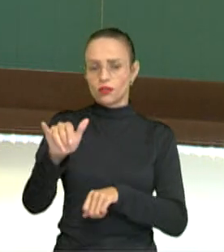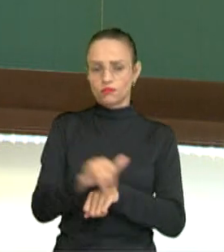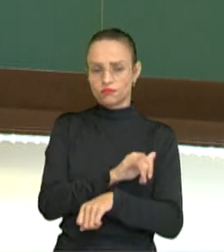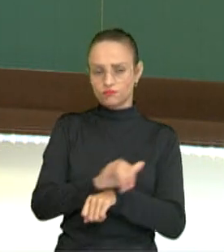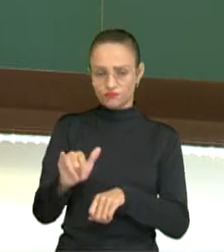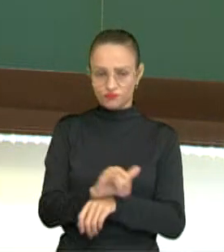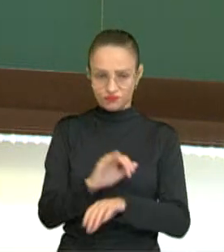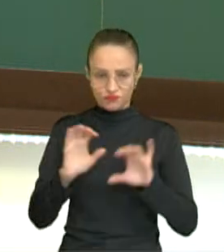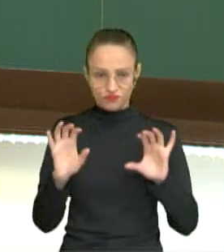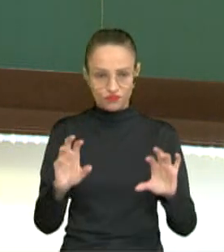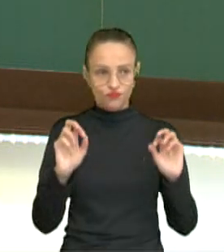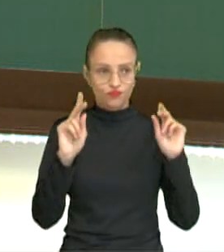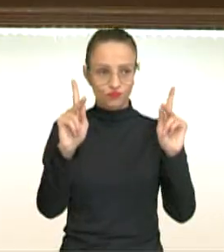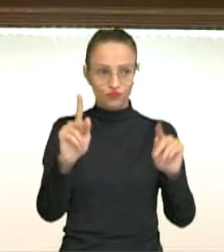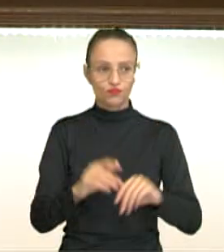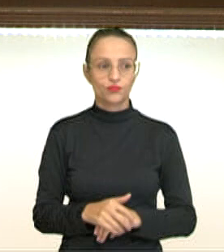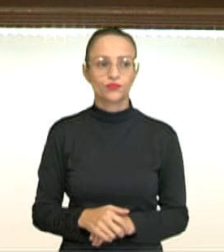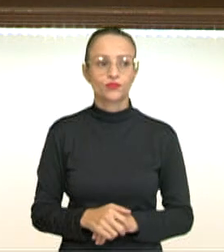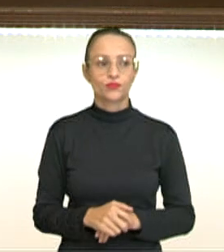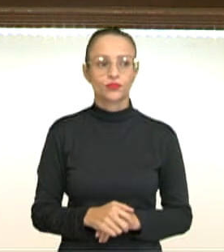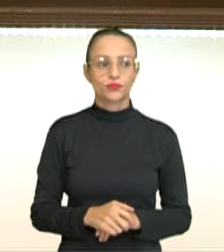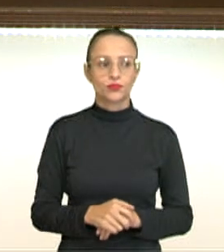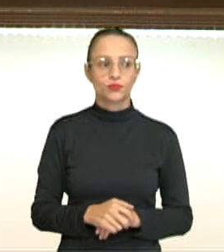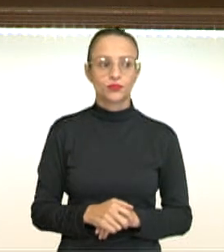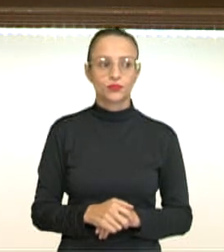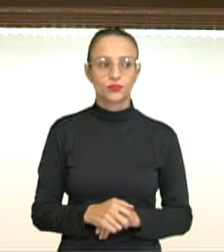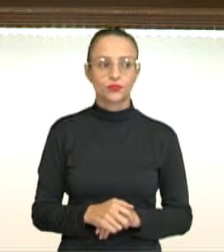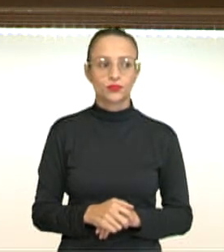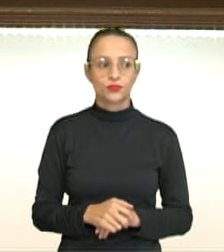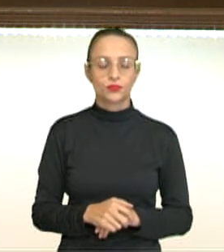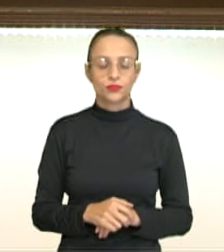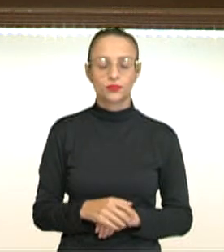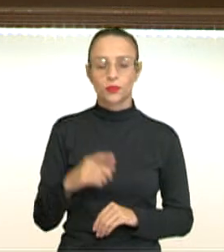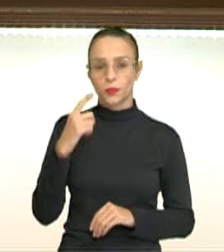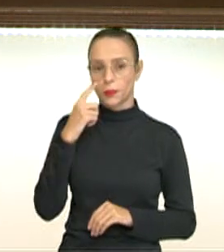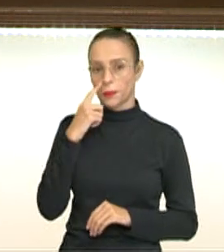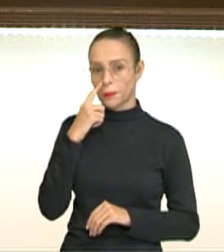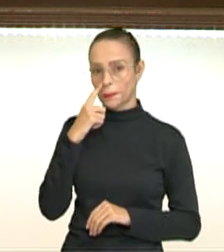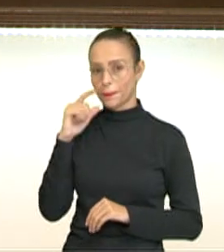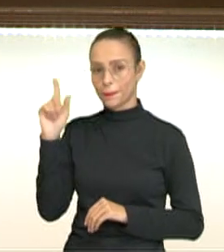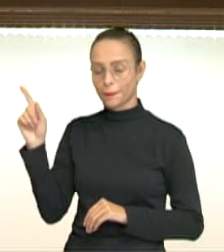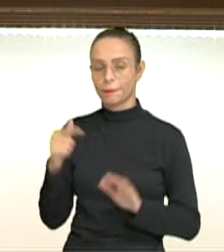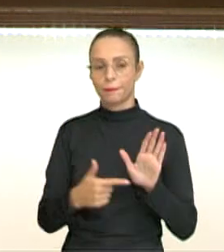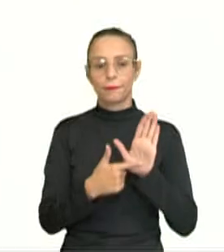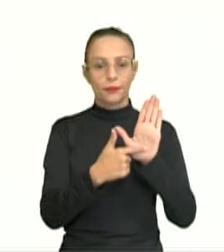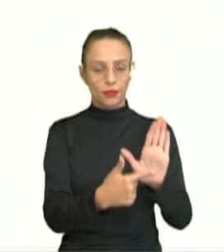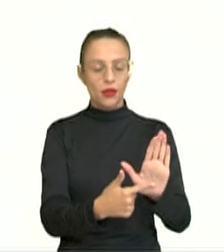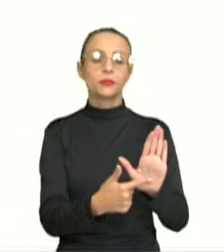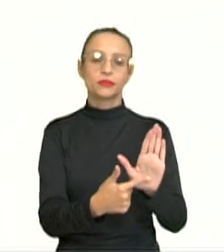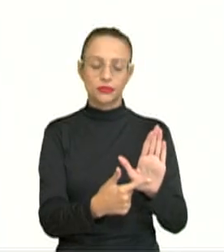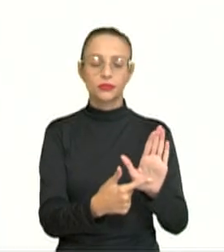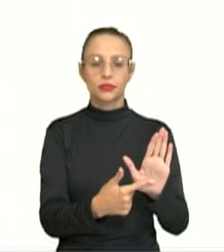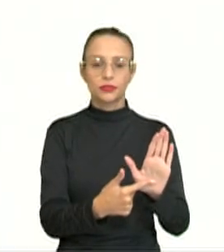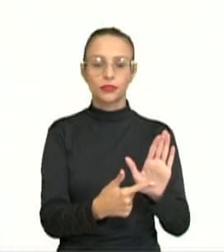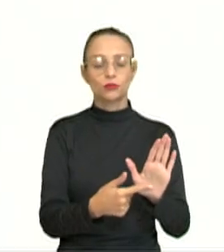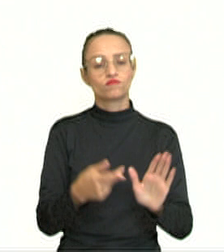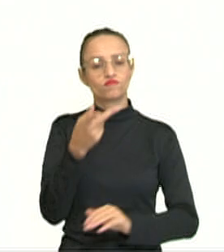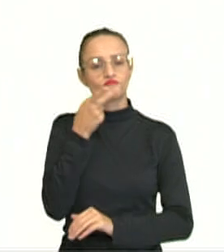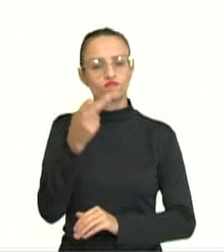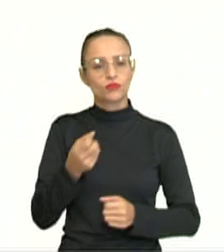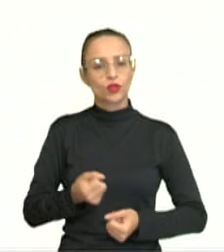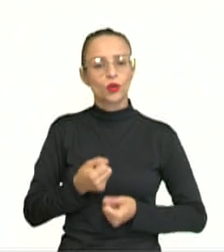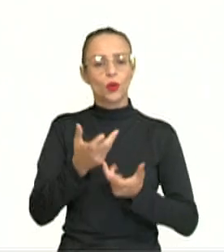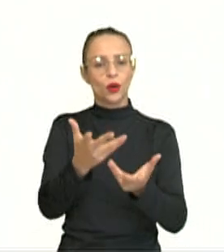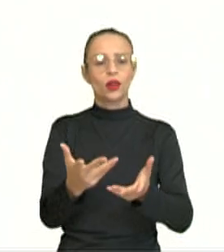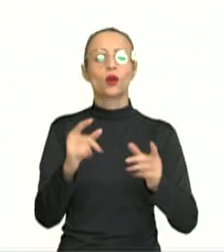essas técnicas, ok? Vamos ver o próximo, então. Apresentação oral. A apresentação precisa ter... Vamos